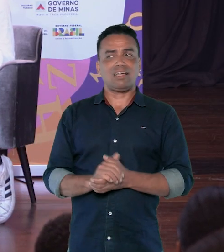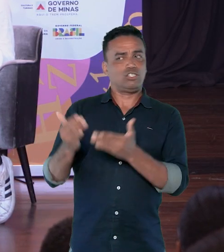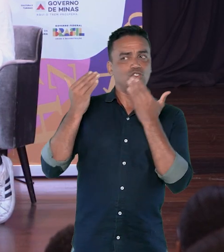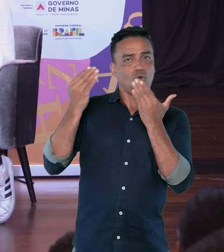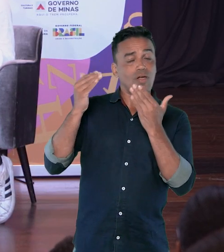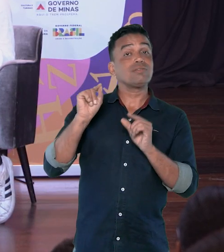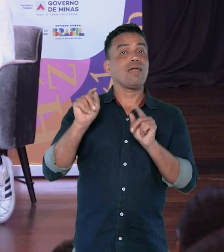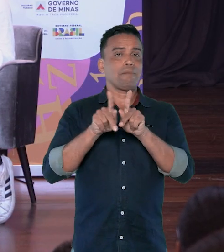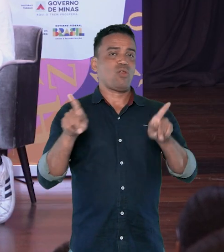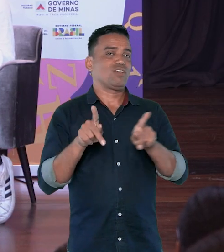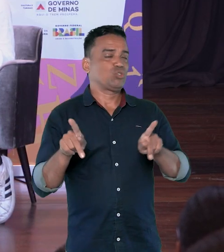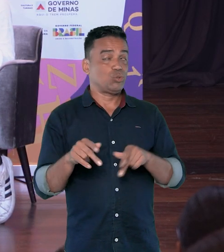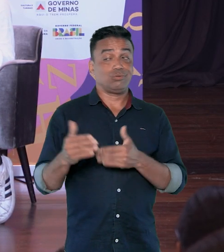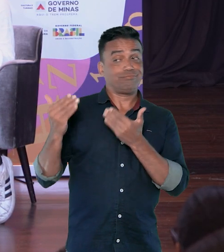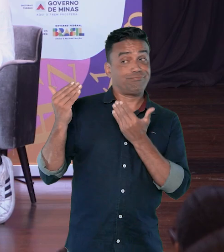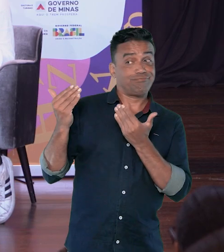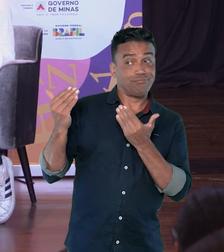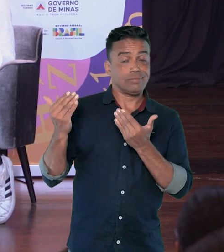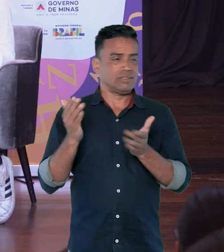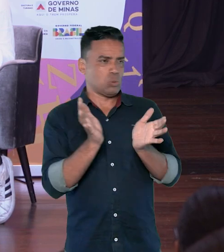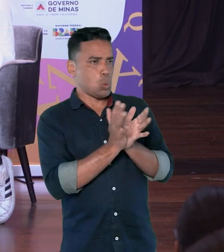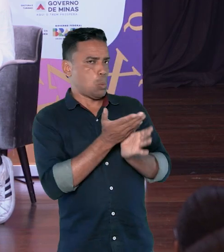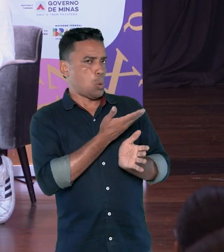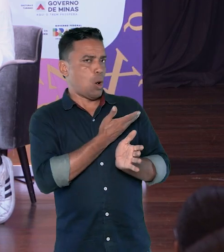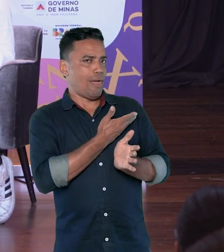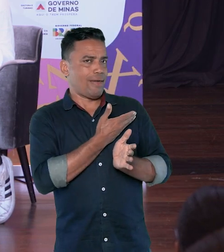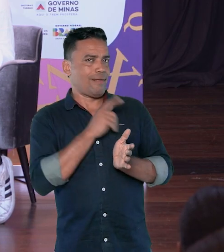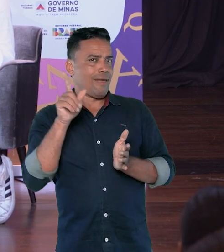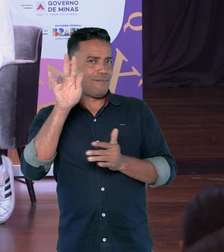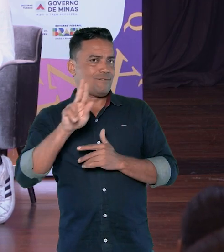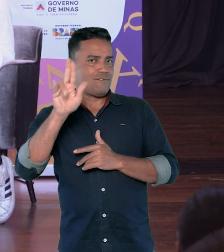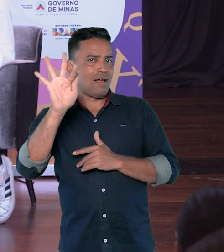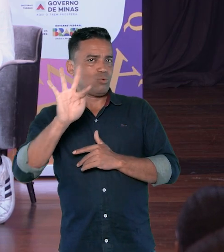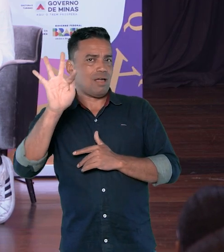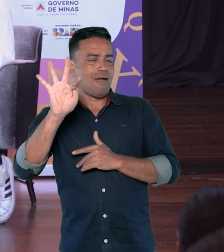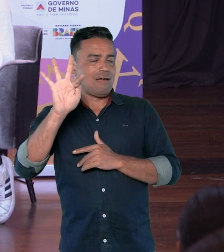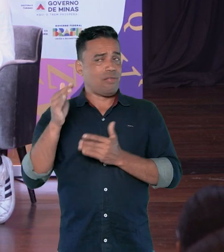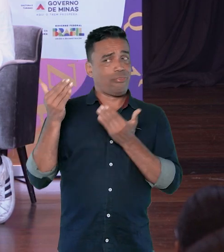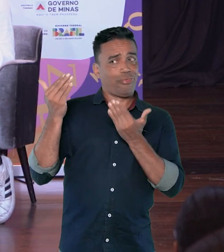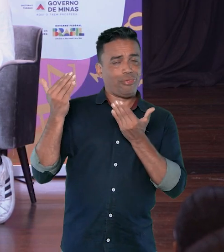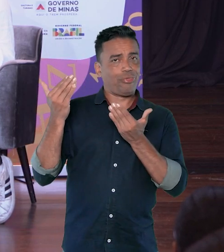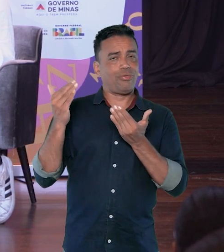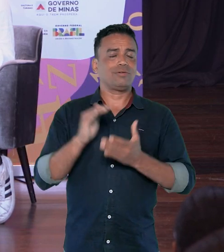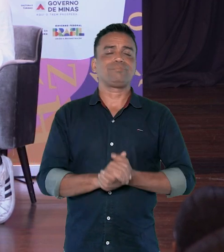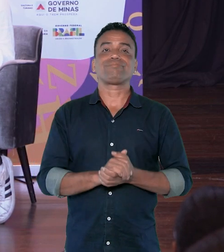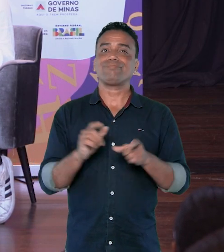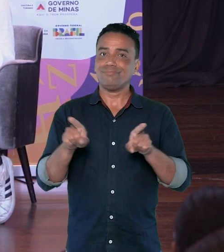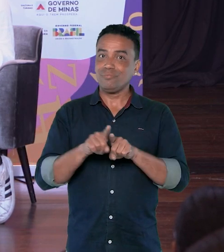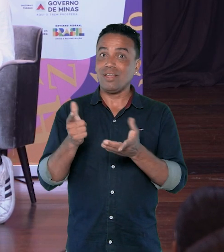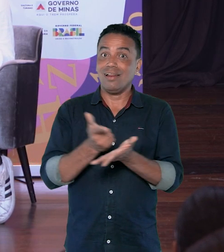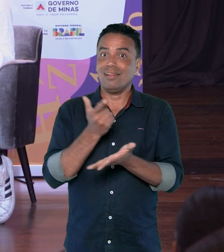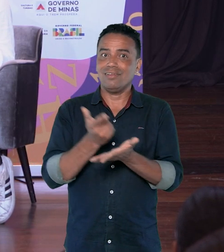dos professores, a desconfiança dos colegas, e ao mesmo tempo é um livro